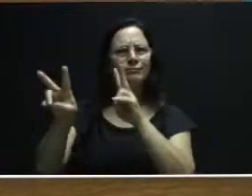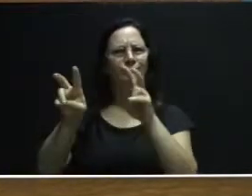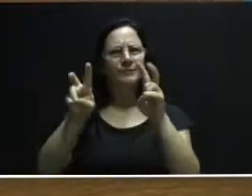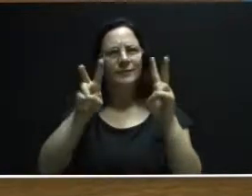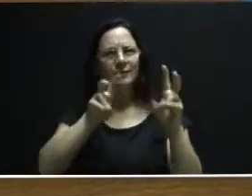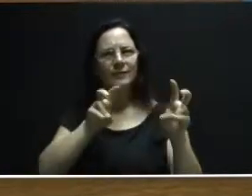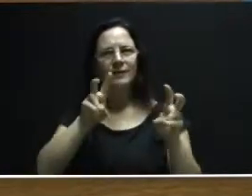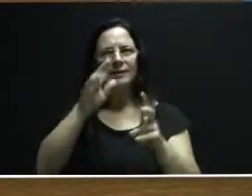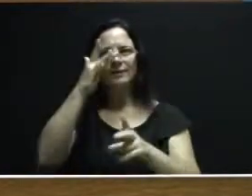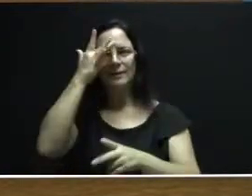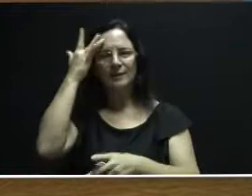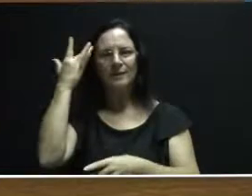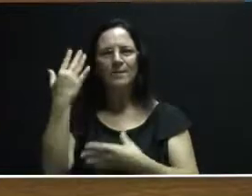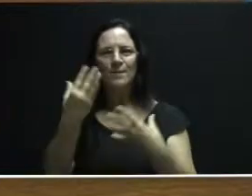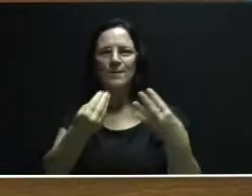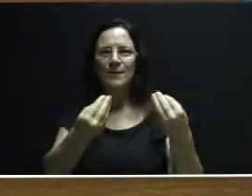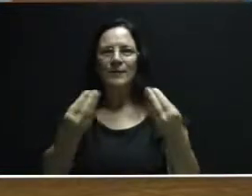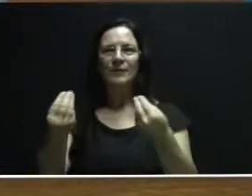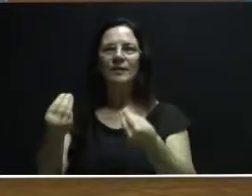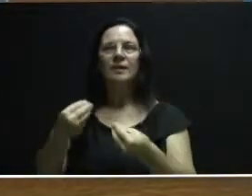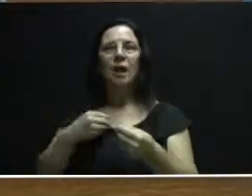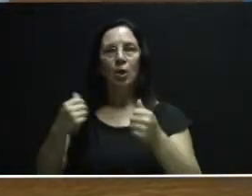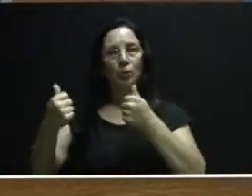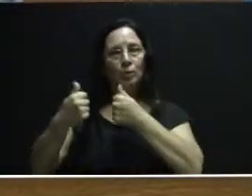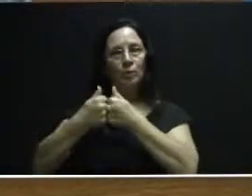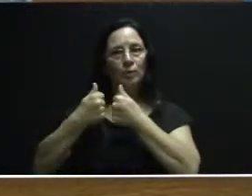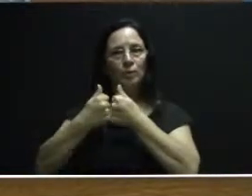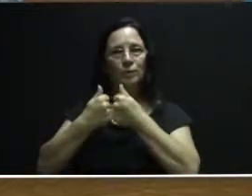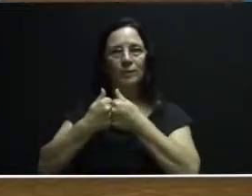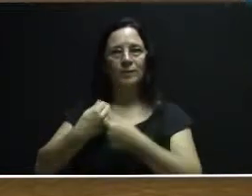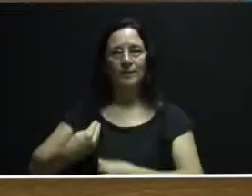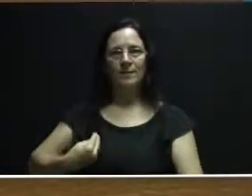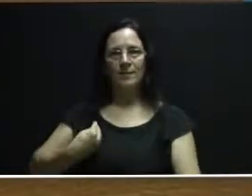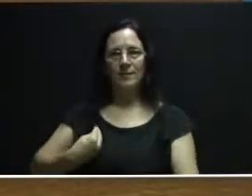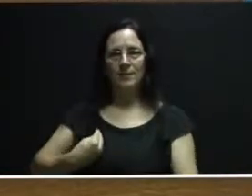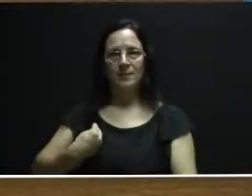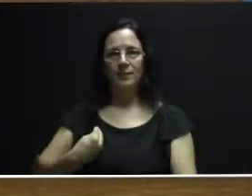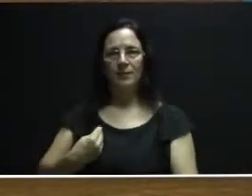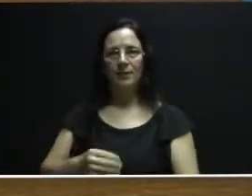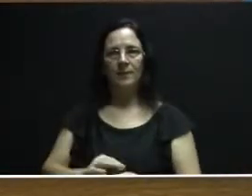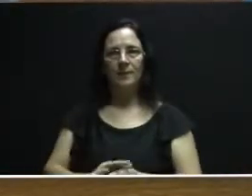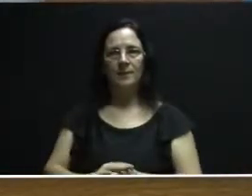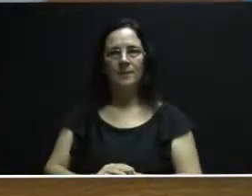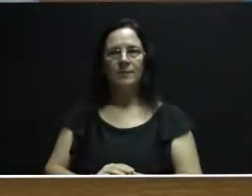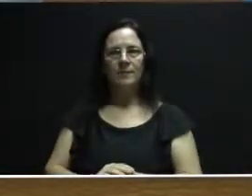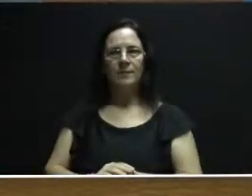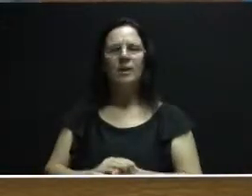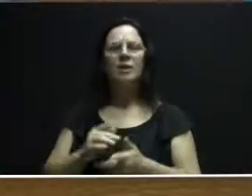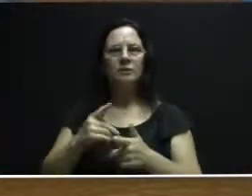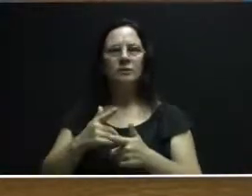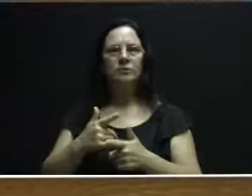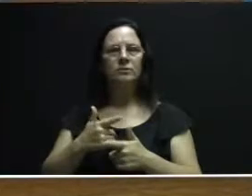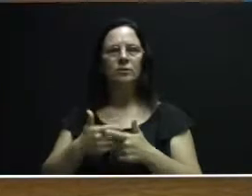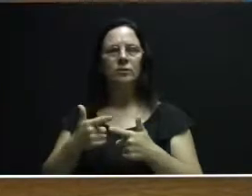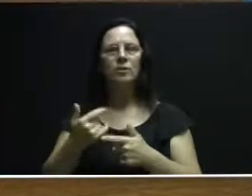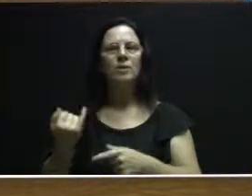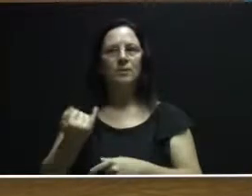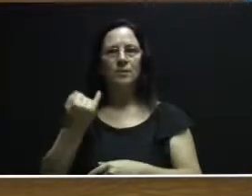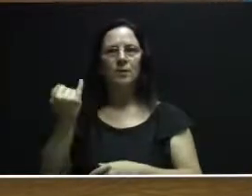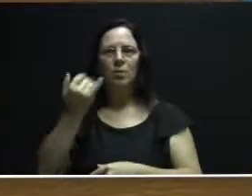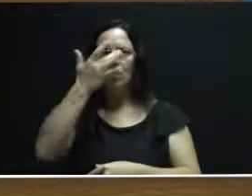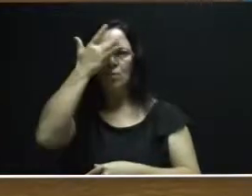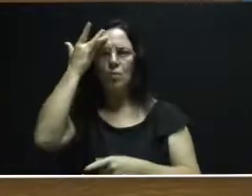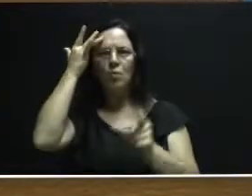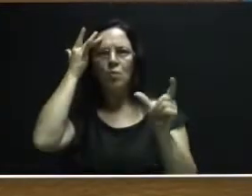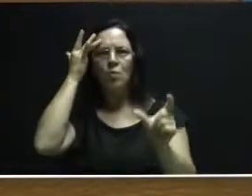pessoas, e muitos de vocês aqui fizeram parte da minha história. Eu queria só uma situação muito importante, que aí foi uma pessoa